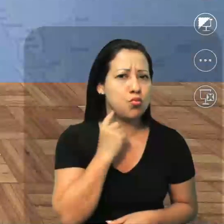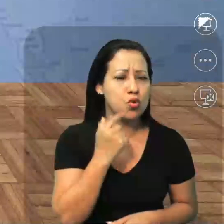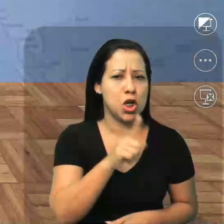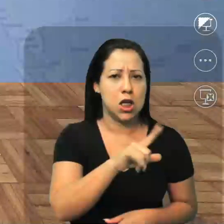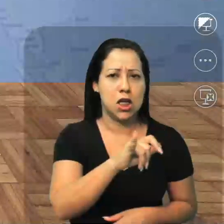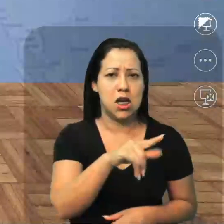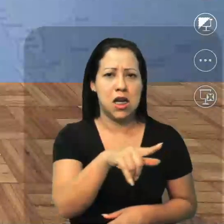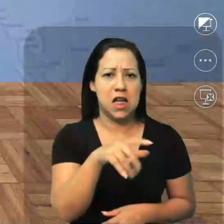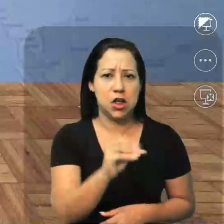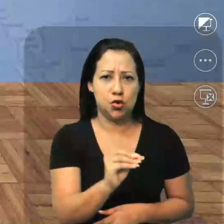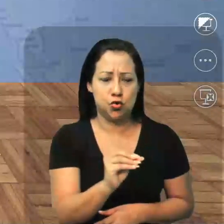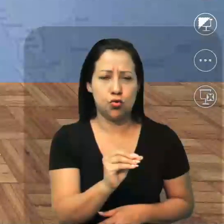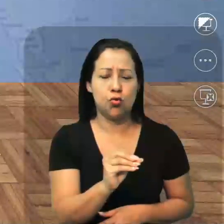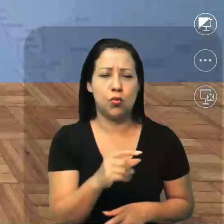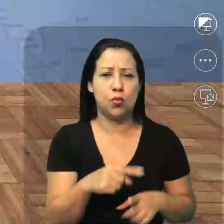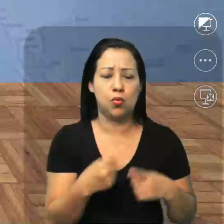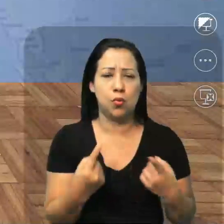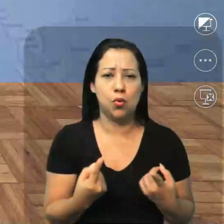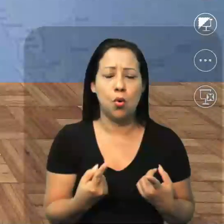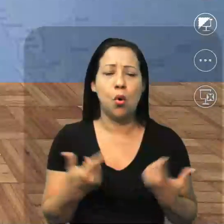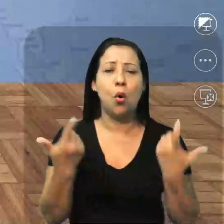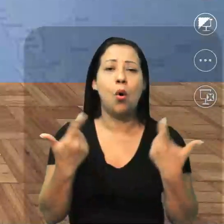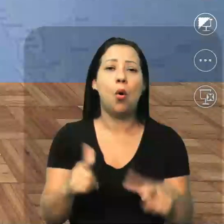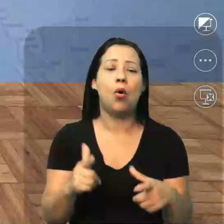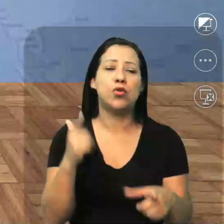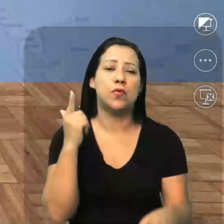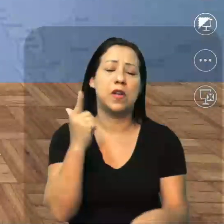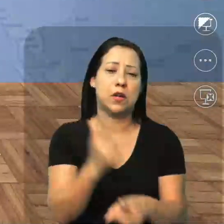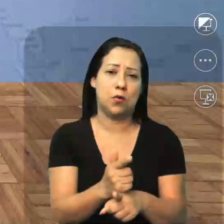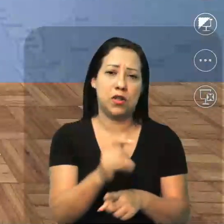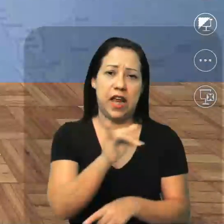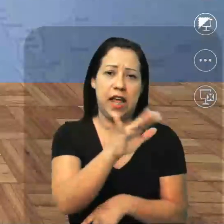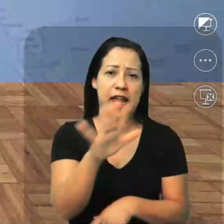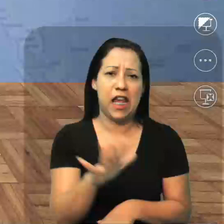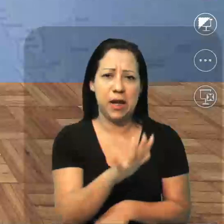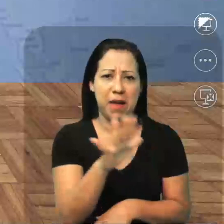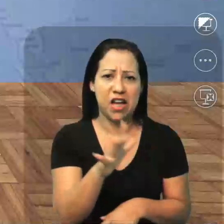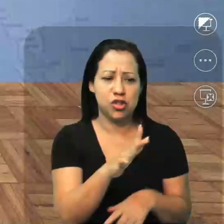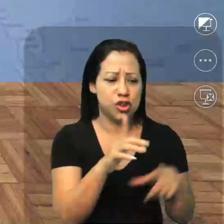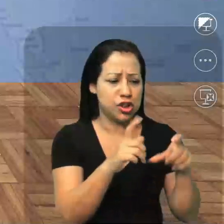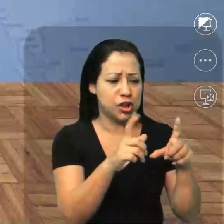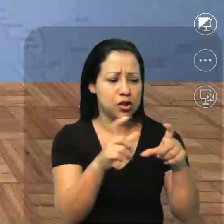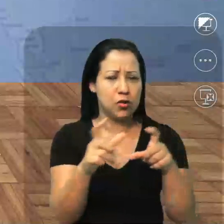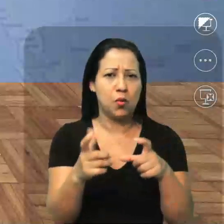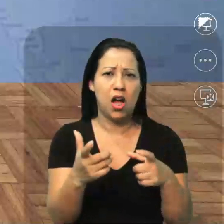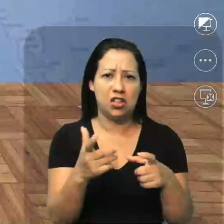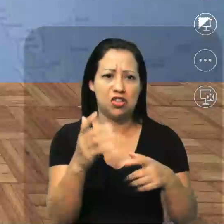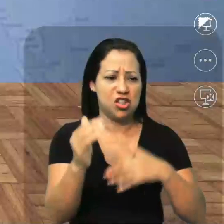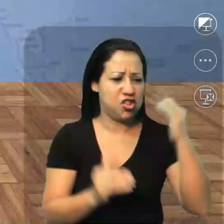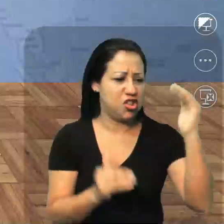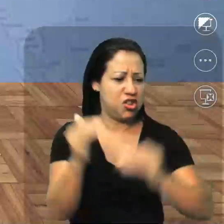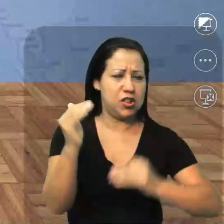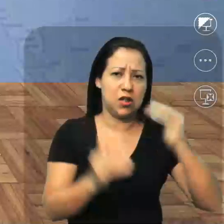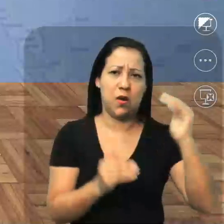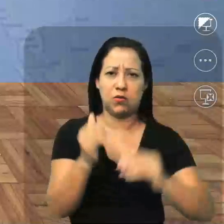Aonde é que nós iremos encontrar essas imagens com tamanha desigualdade